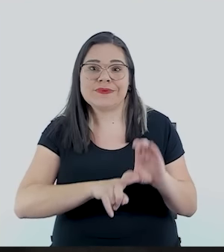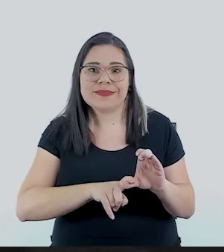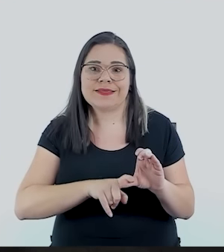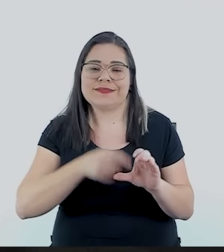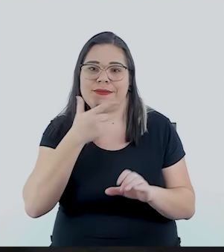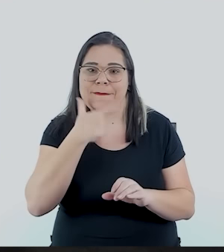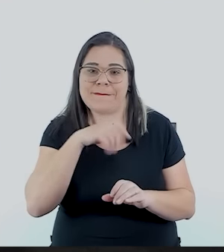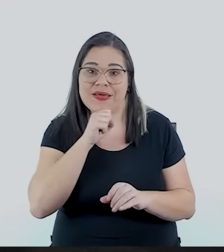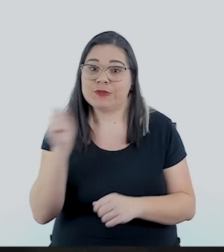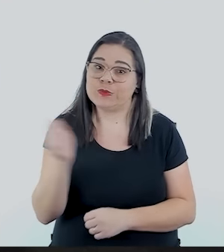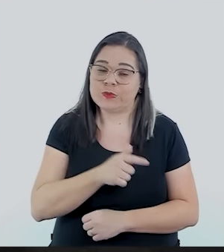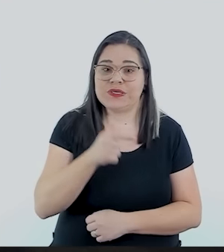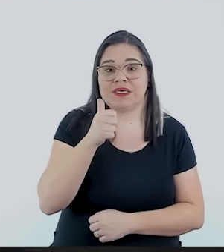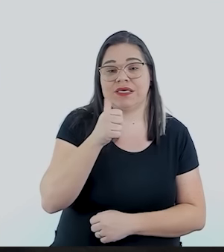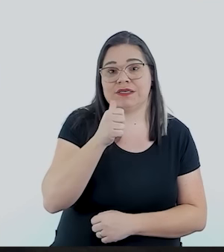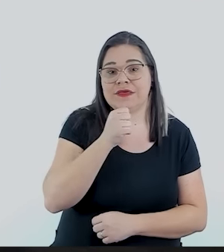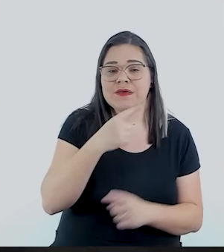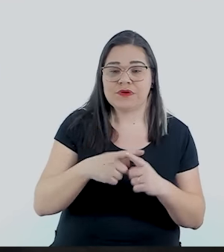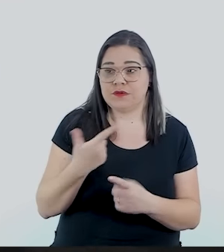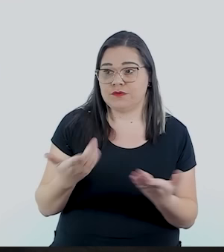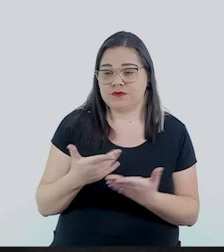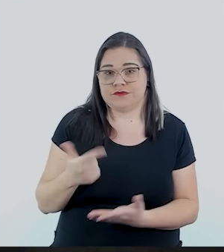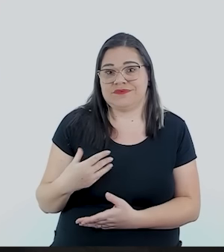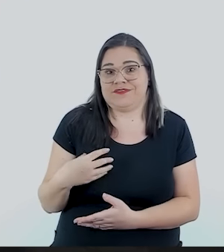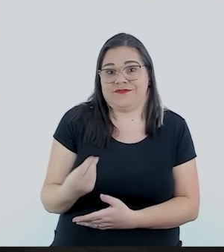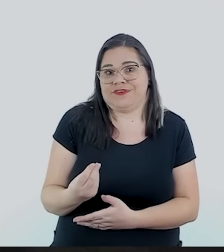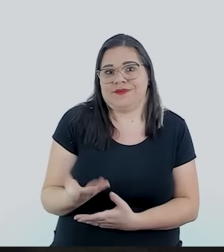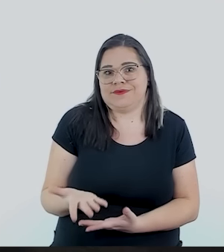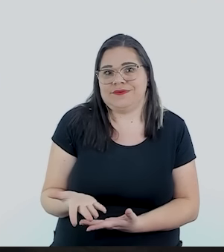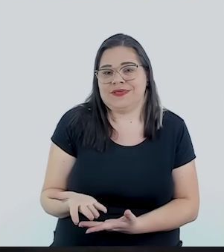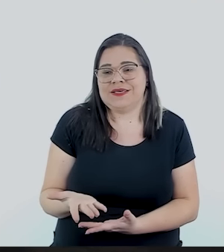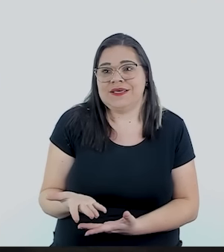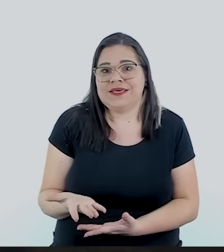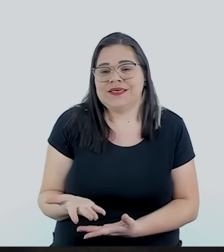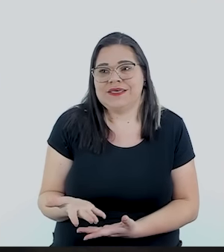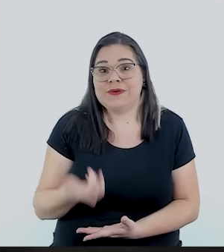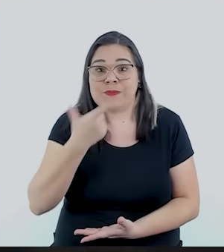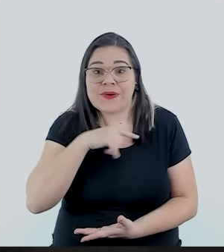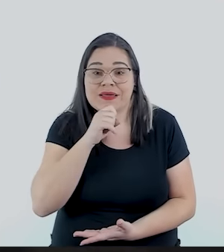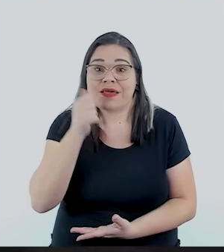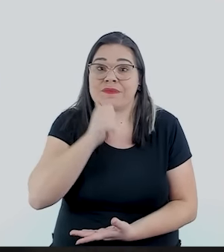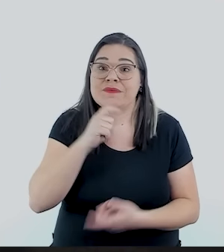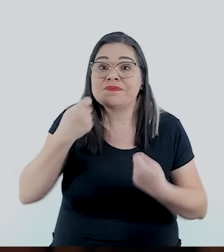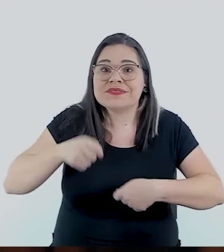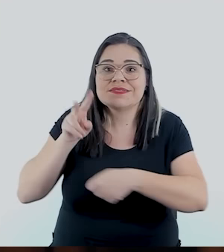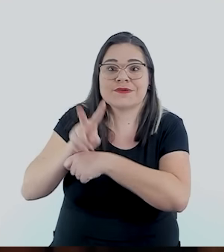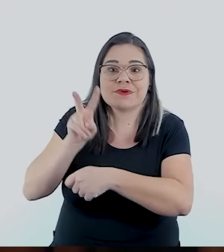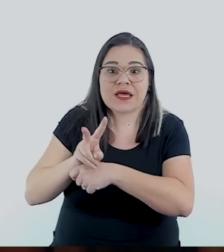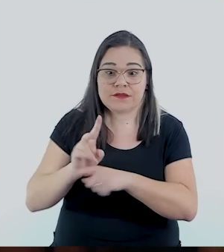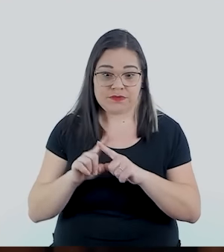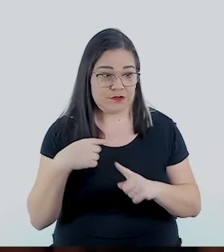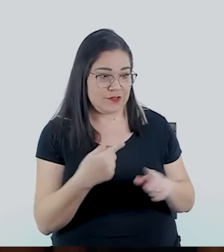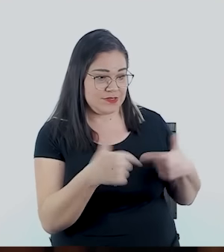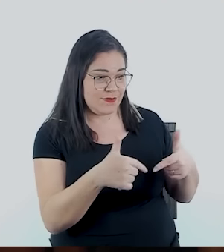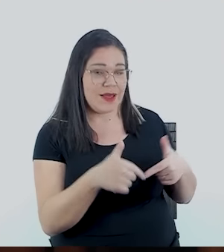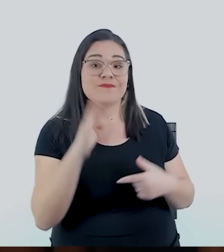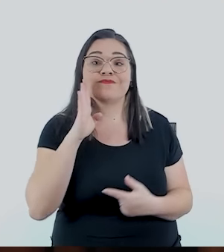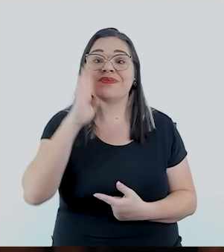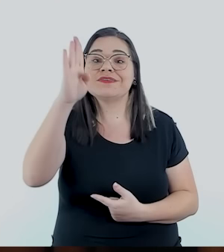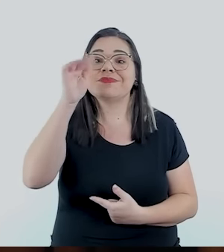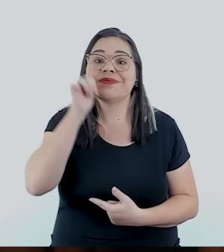beneficiários do que os filhos porque a gente não tá tendo filhos e os pais vão precisar de cuidado enquanto a gente ainda tá trabalhando Principalmente as